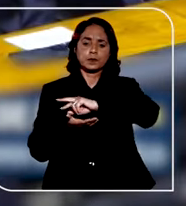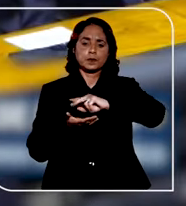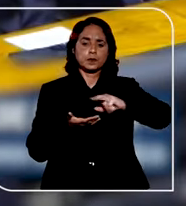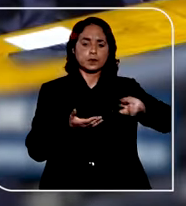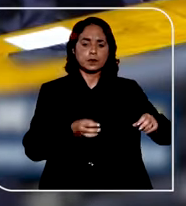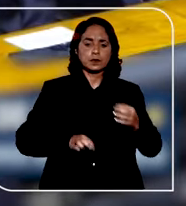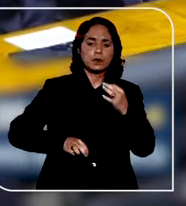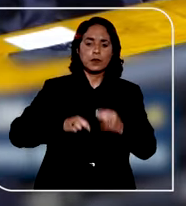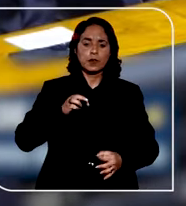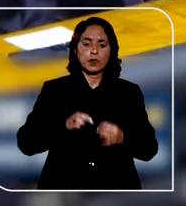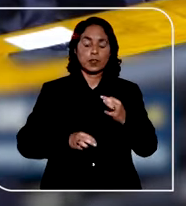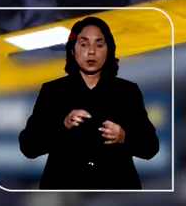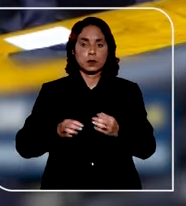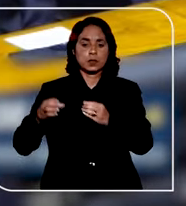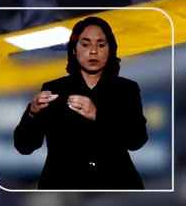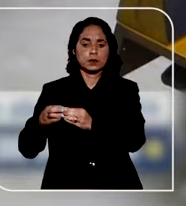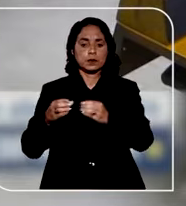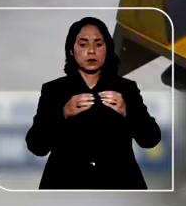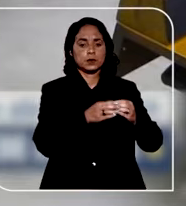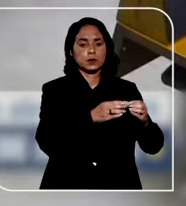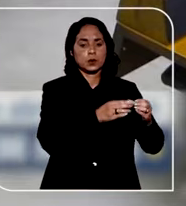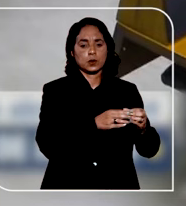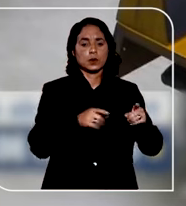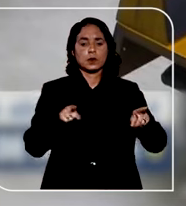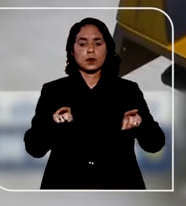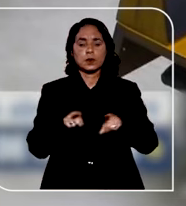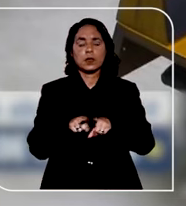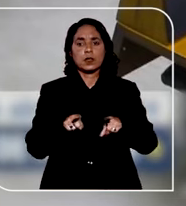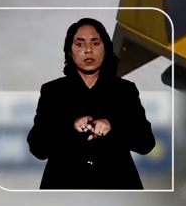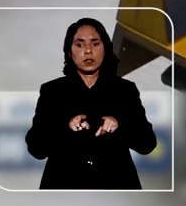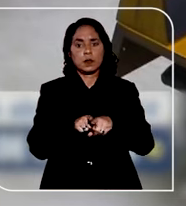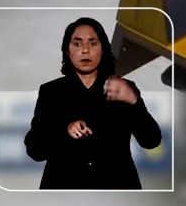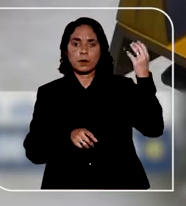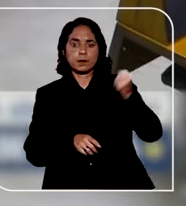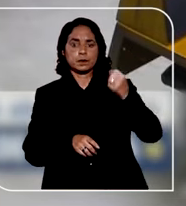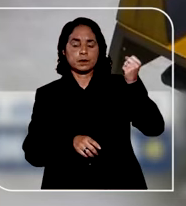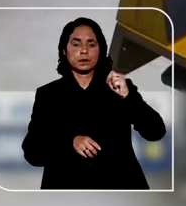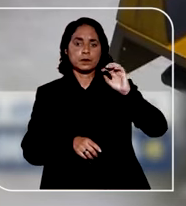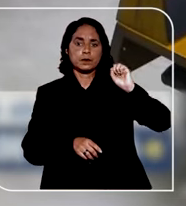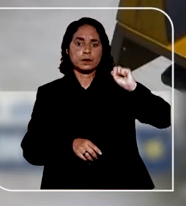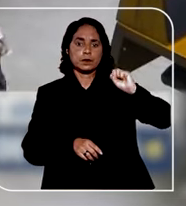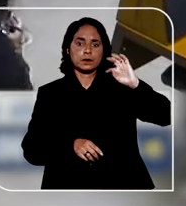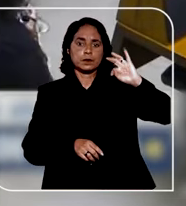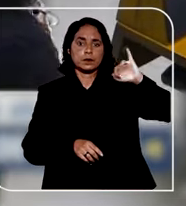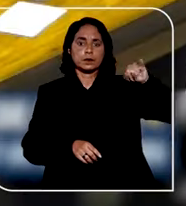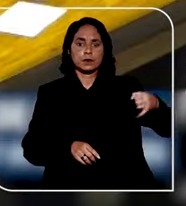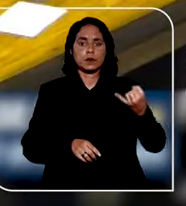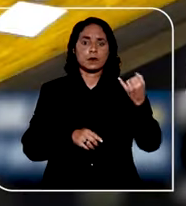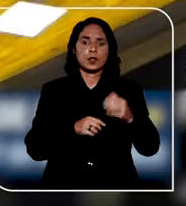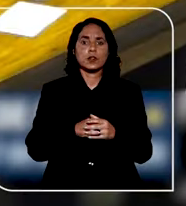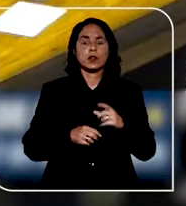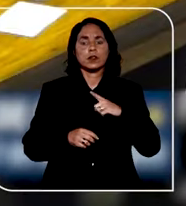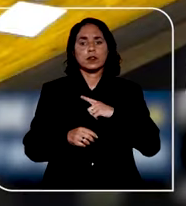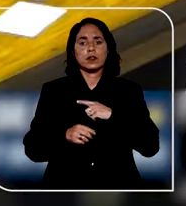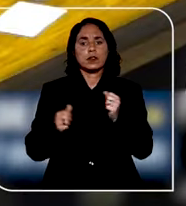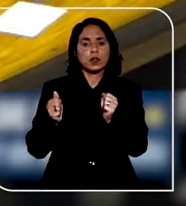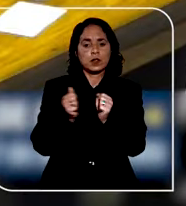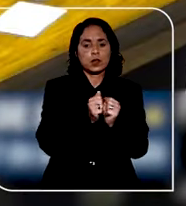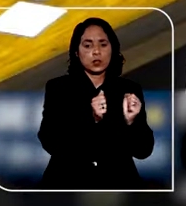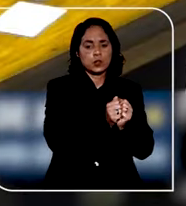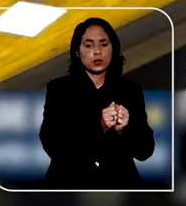ministros da atual composição e aposentados do STJ participaram da solenidade além de